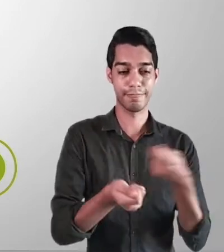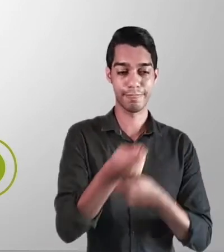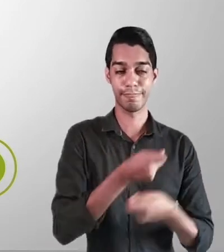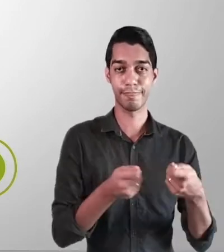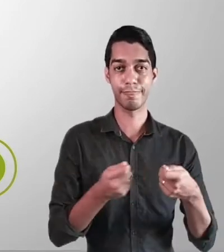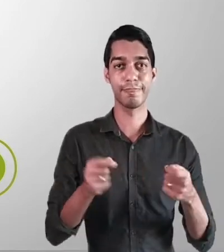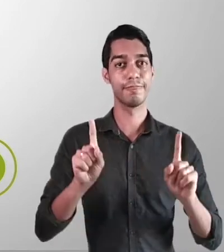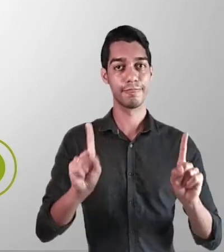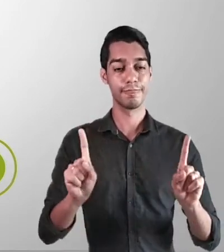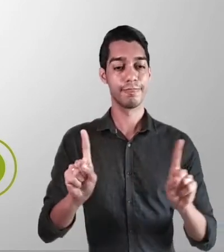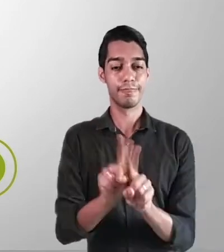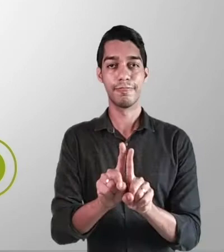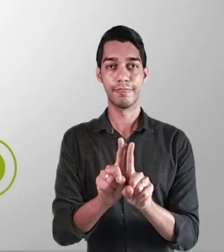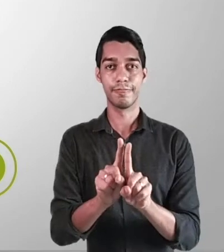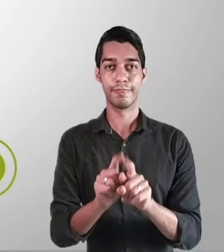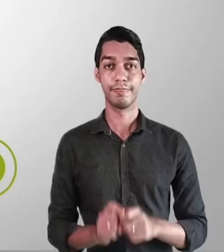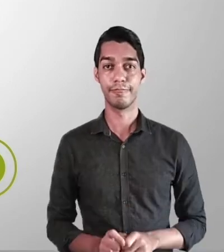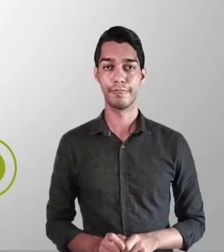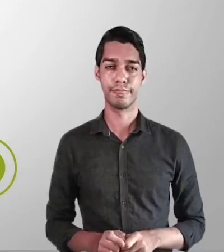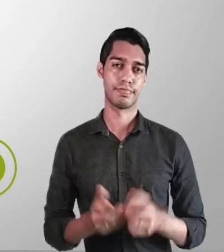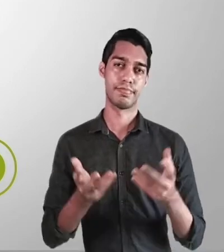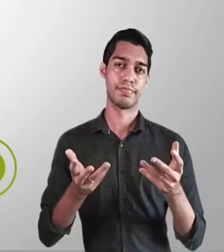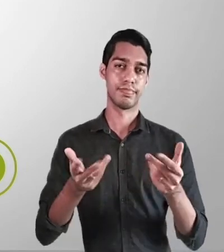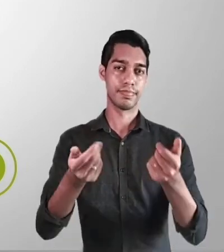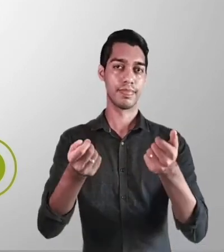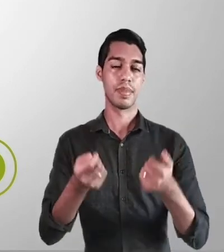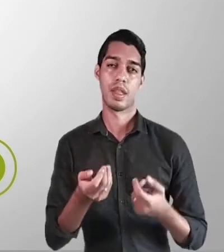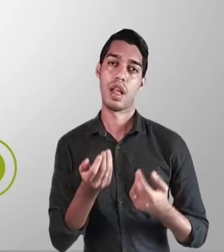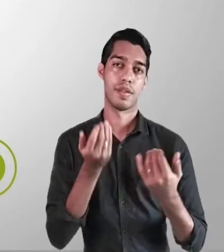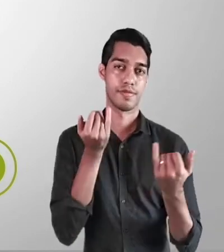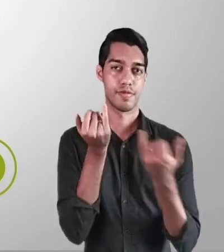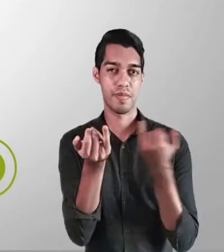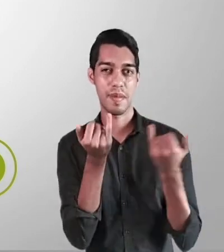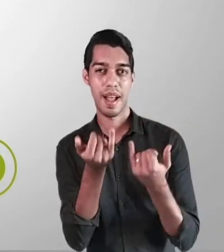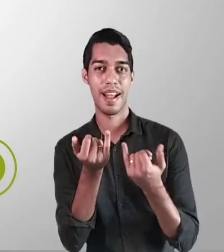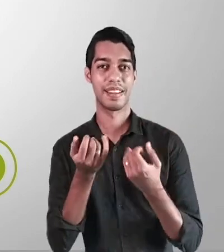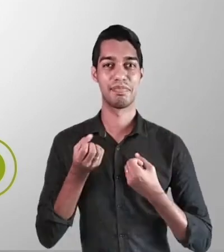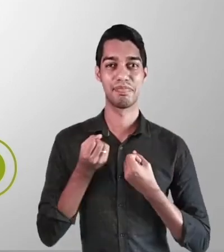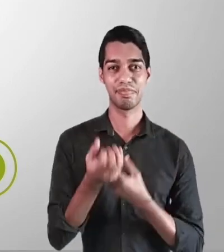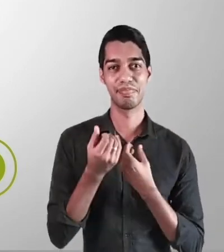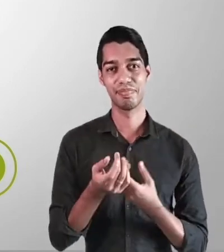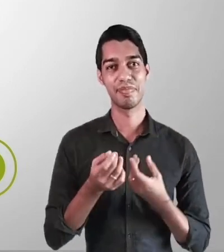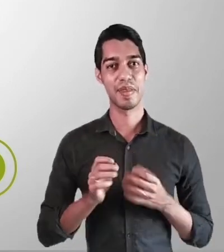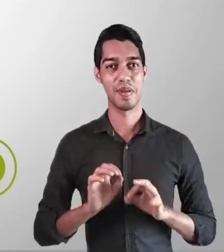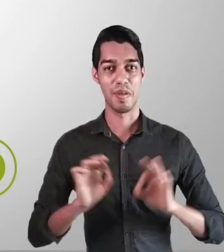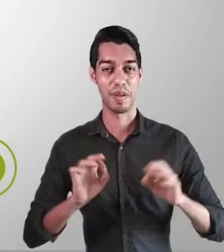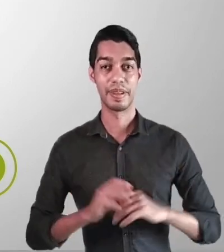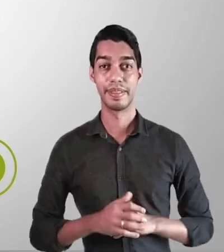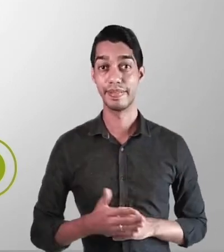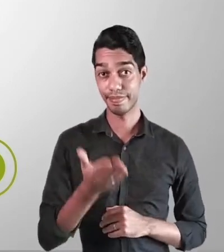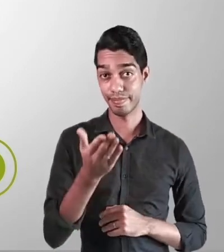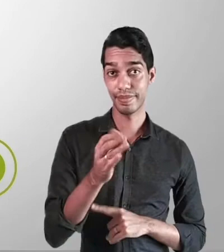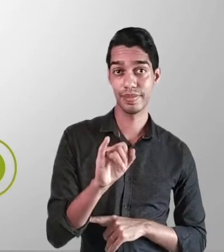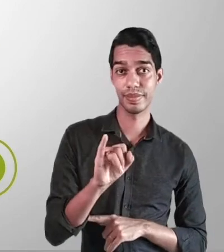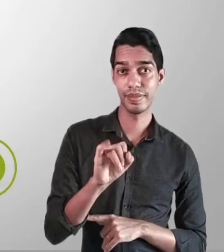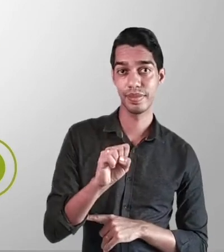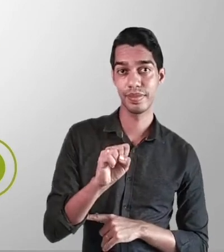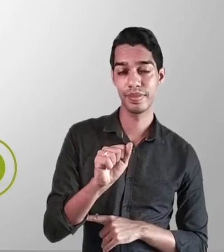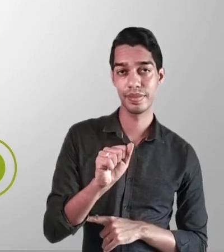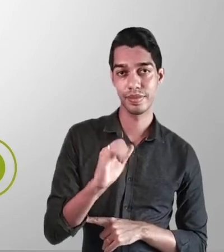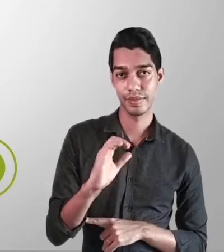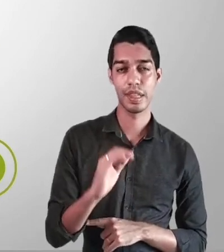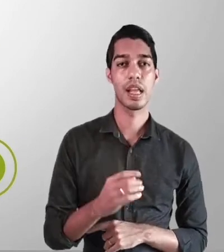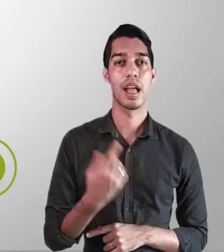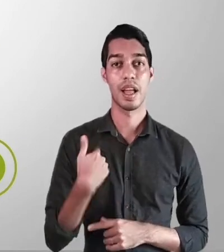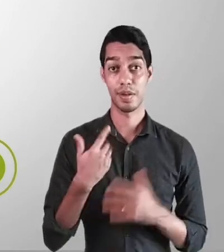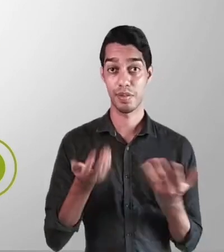Fantásticas, ótimas informações. Bom, Isaac, vou começar agora o segundo ponto com você. Quais são atualmente